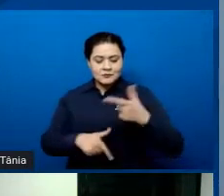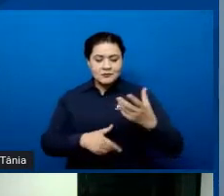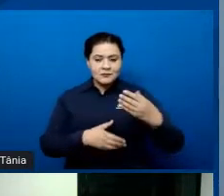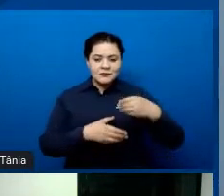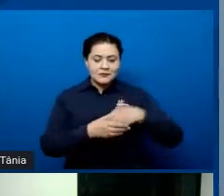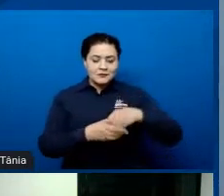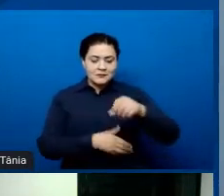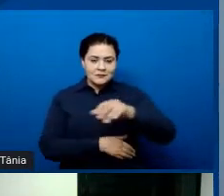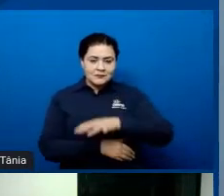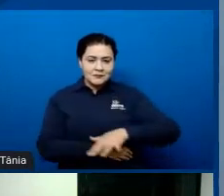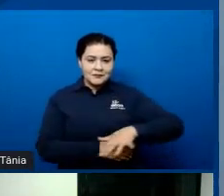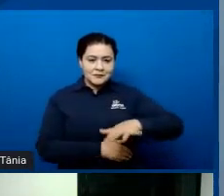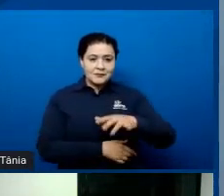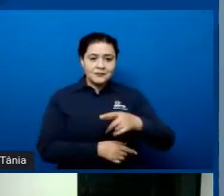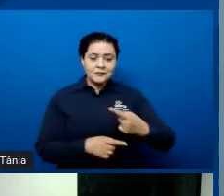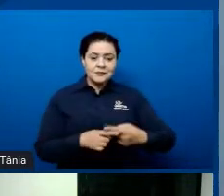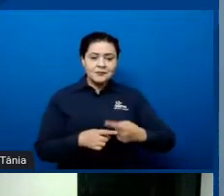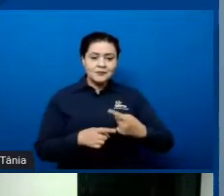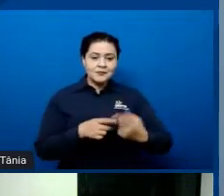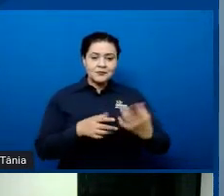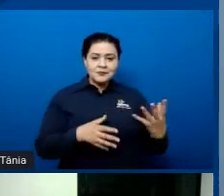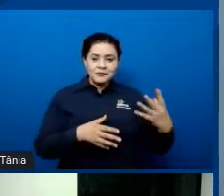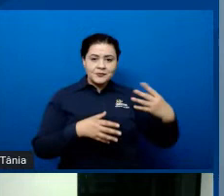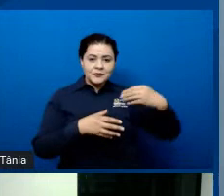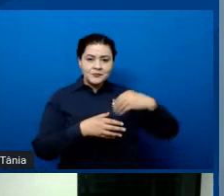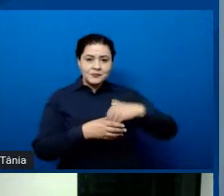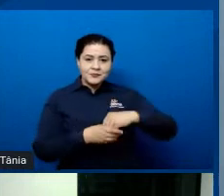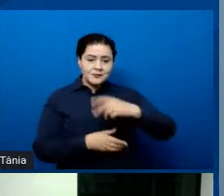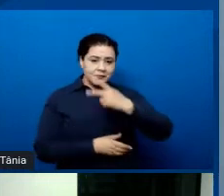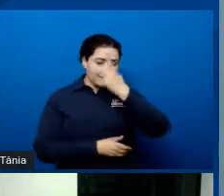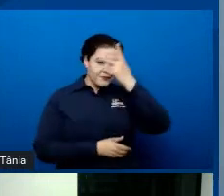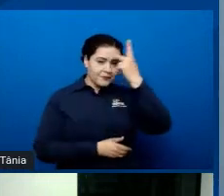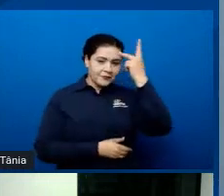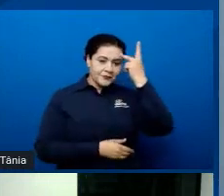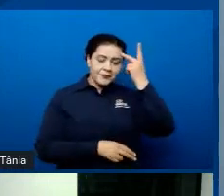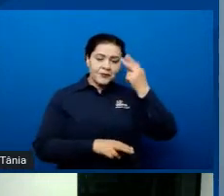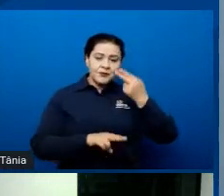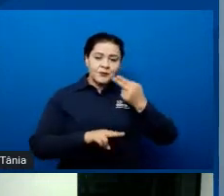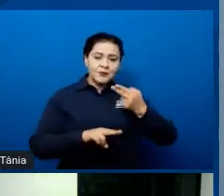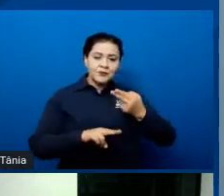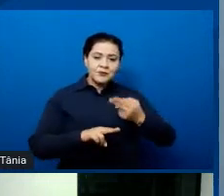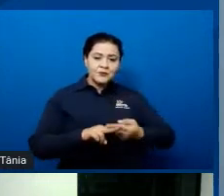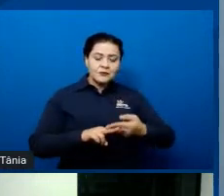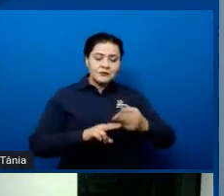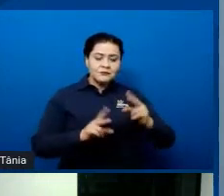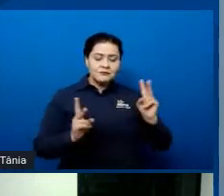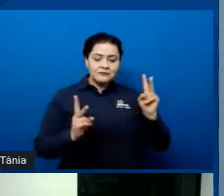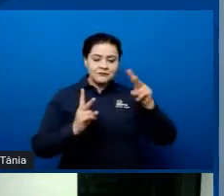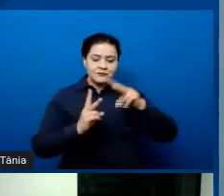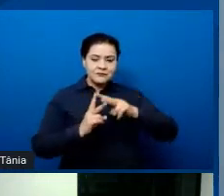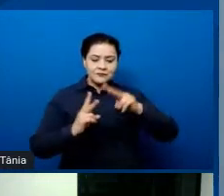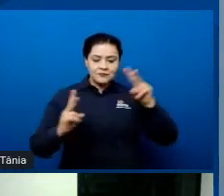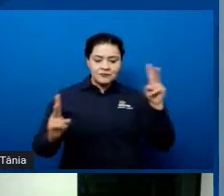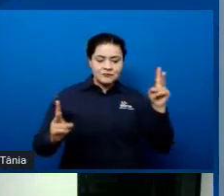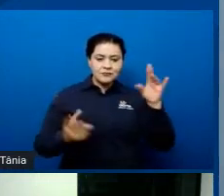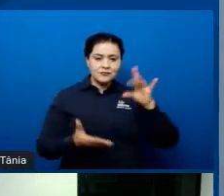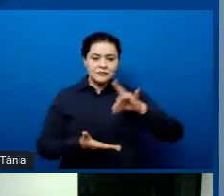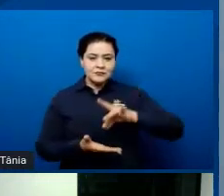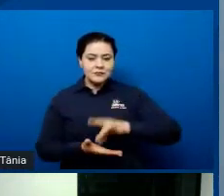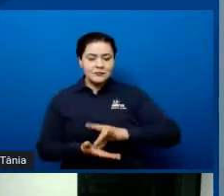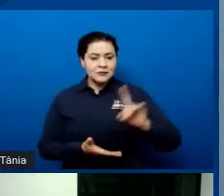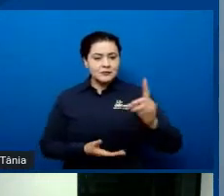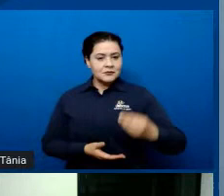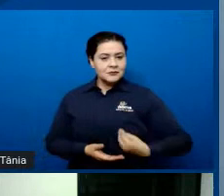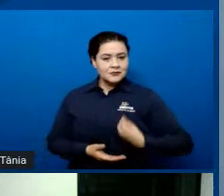quê? Essa imersão, assim, a pessoa que está utilizando o recurso da realidade virtual, ela não está operando no